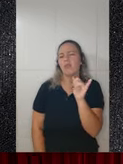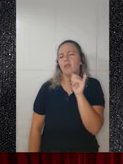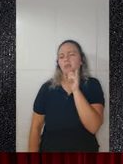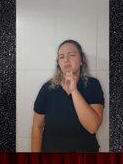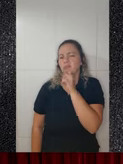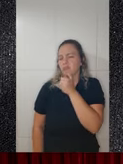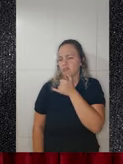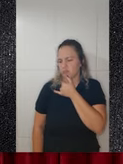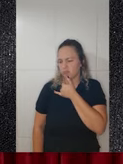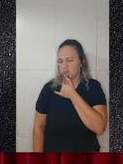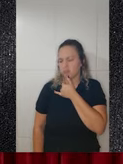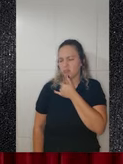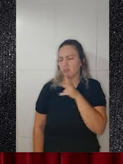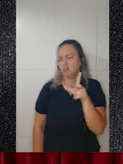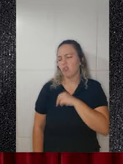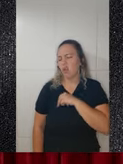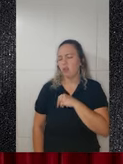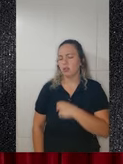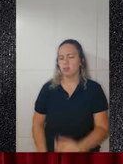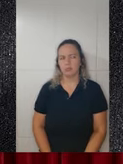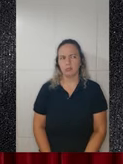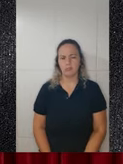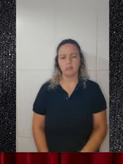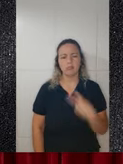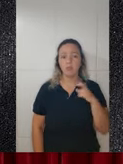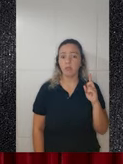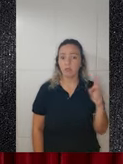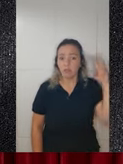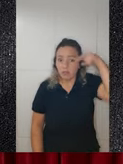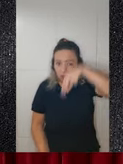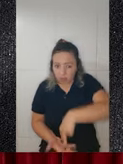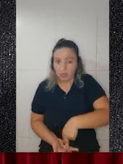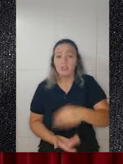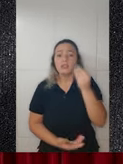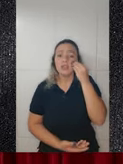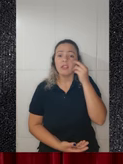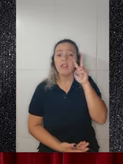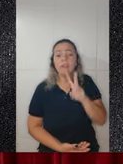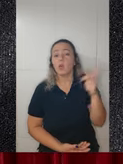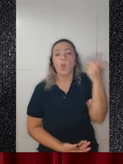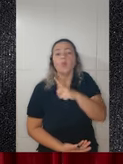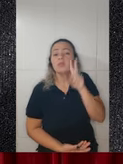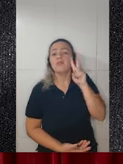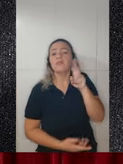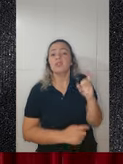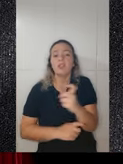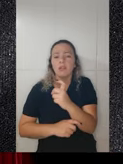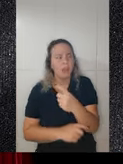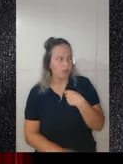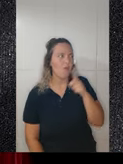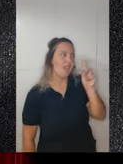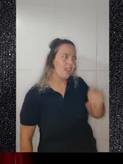virou pro meu lado e falou pra mim, poxa, tô tristona. Vim aqui e não consegui ver o cavalo marinho. Falei, ah,